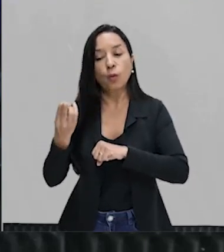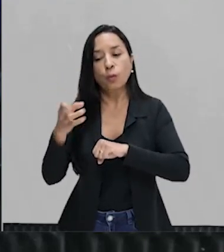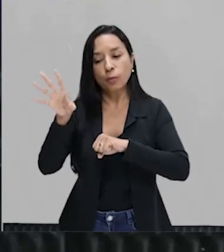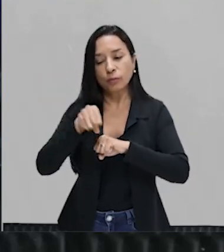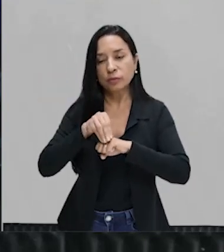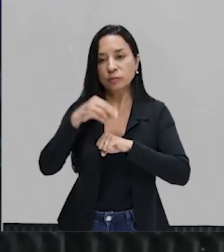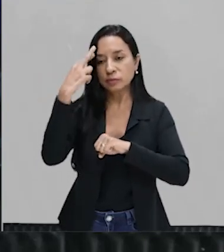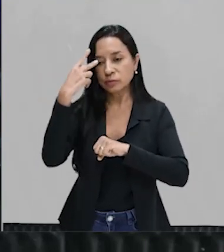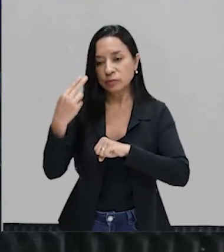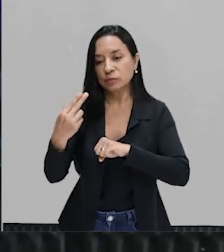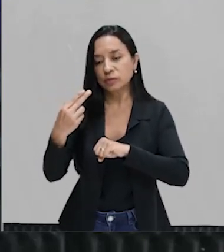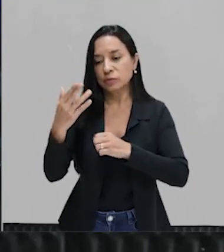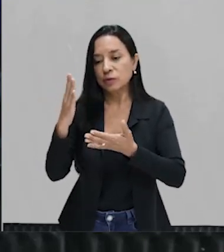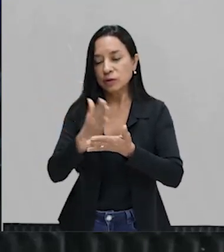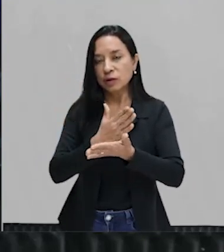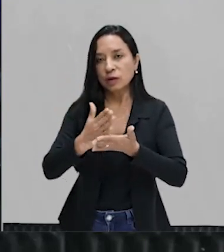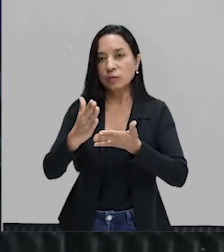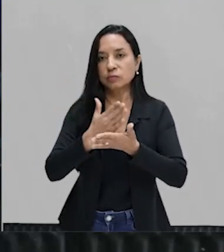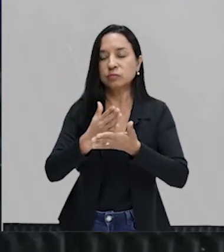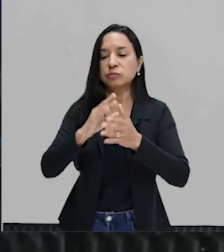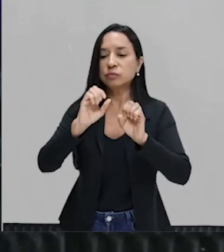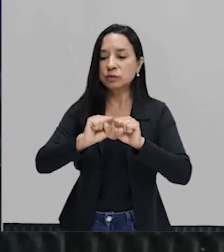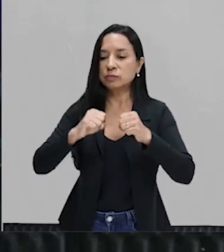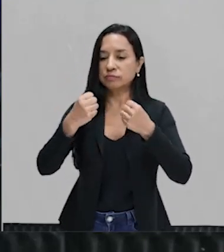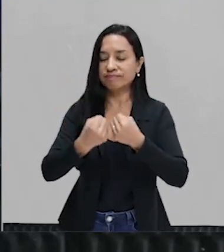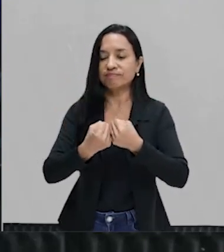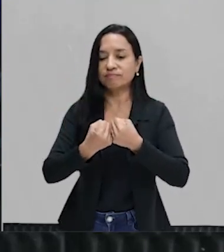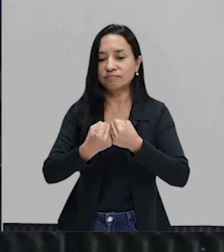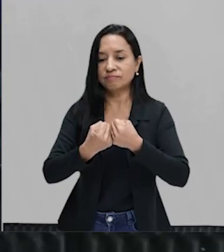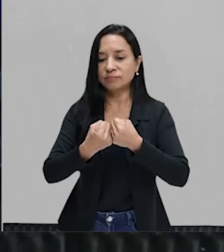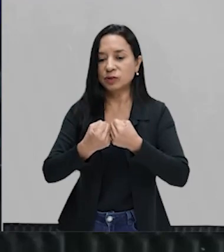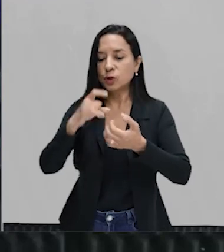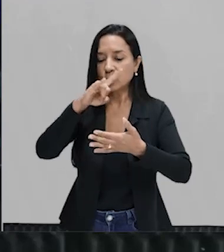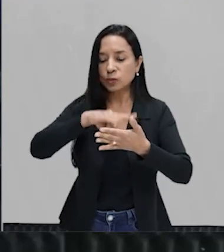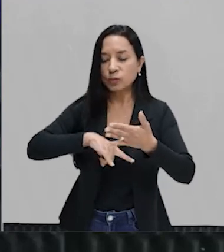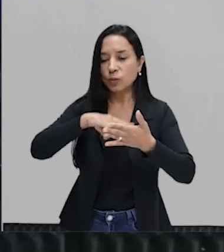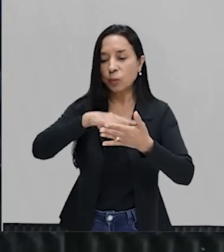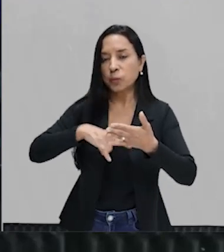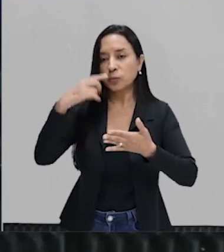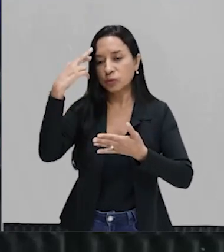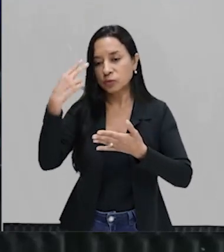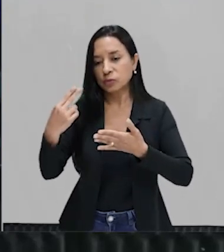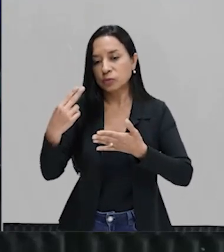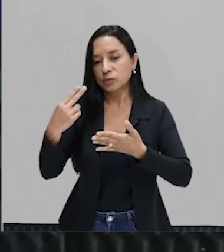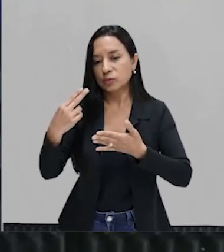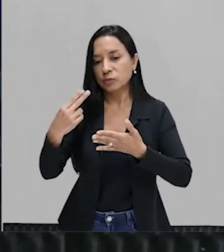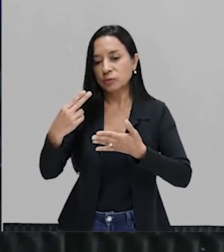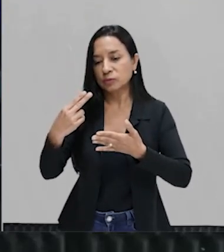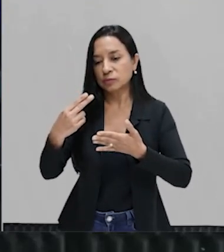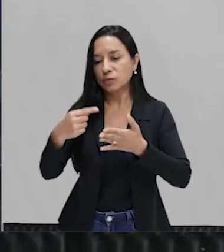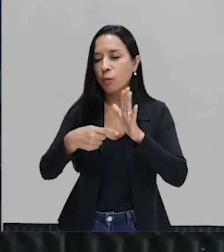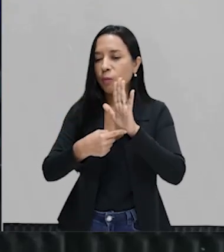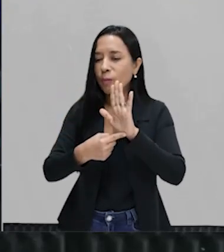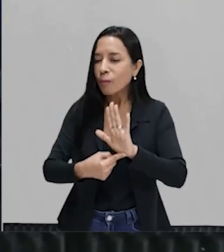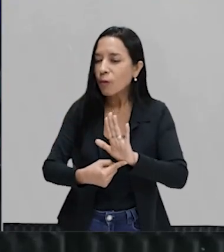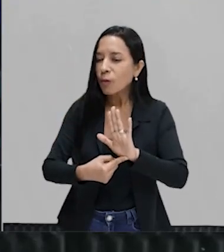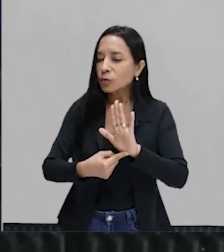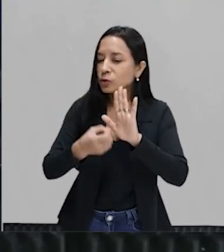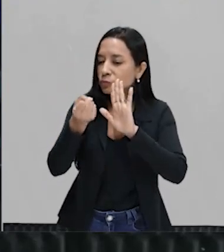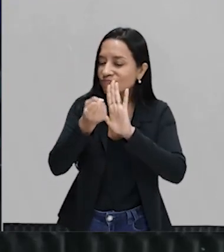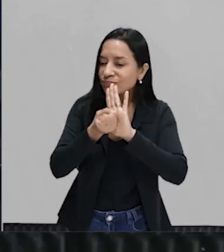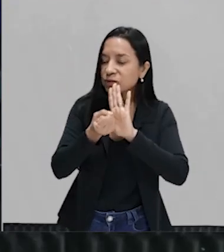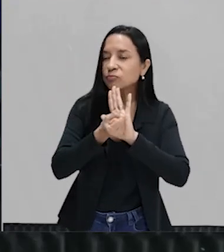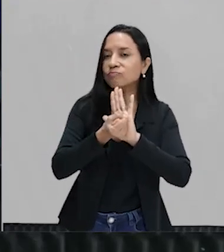históricos de determinadas sociedades. As fontes históricas, elas acabam funcionando como indícios. Elas funcionam